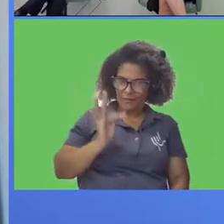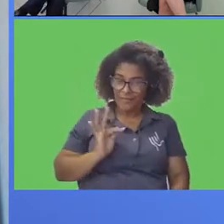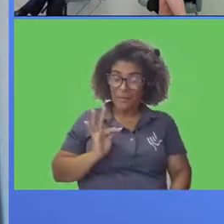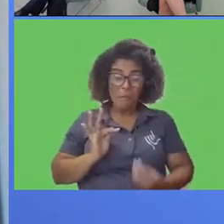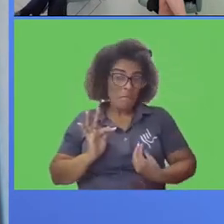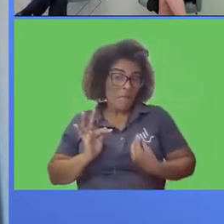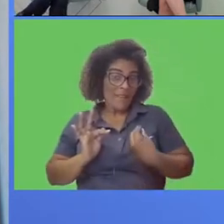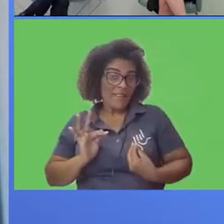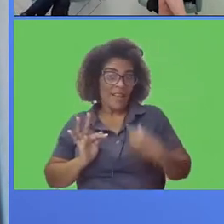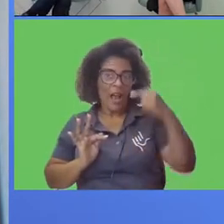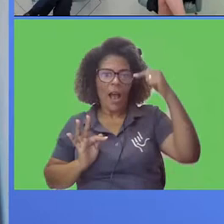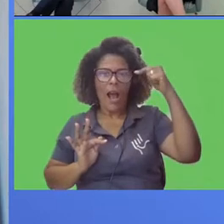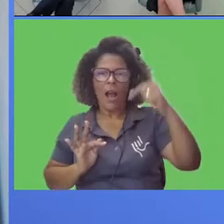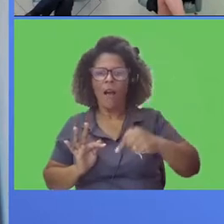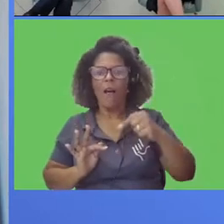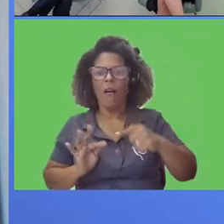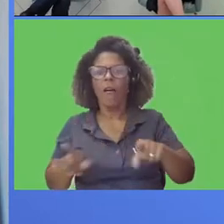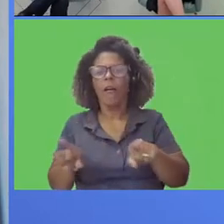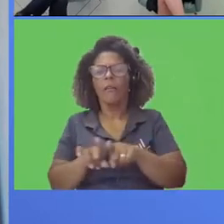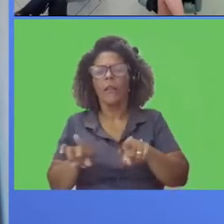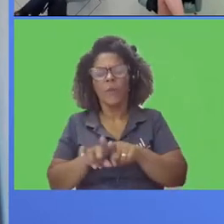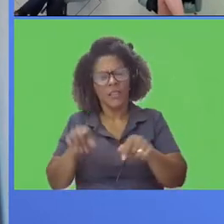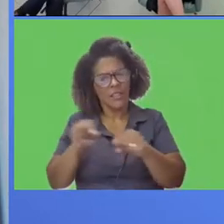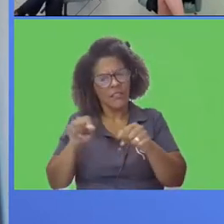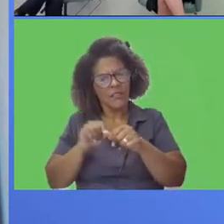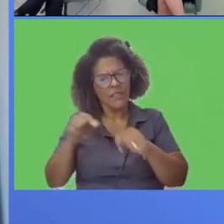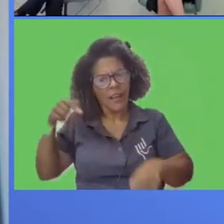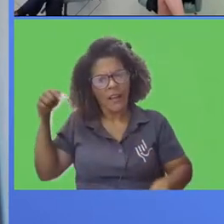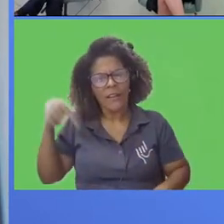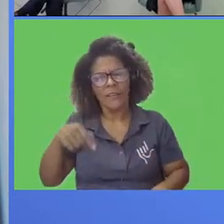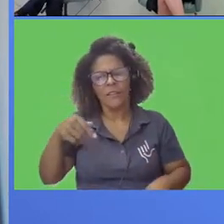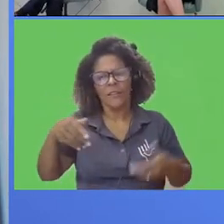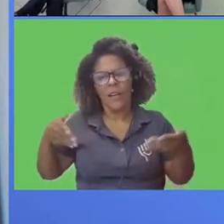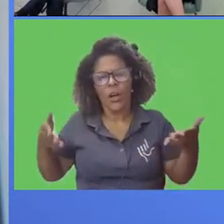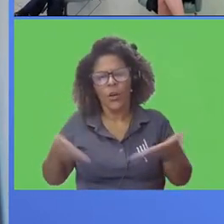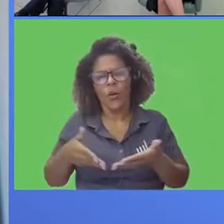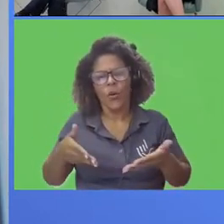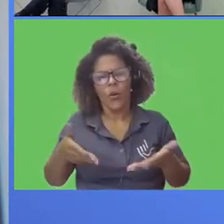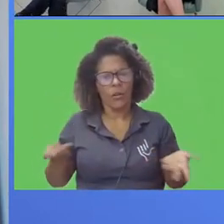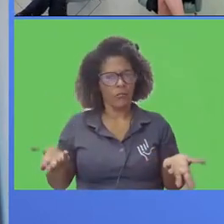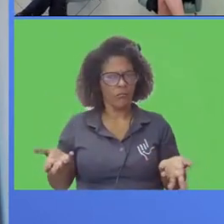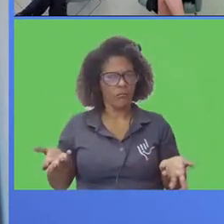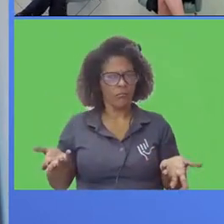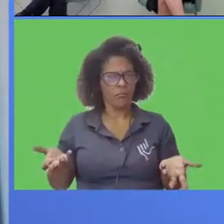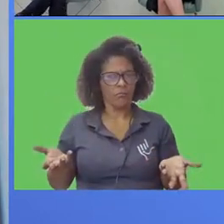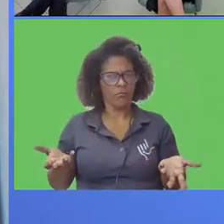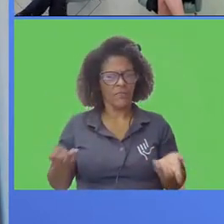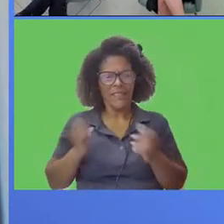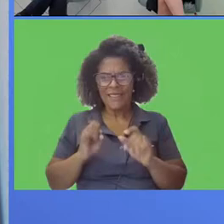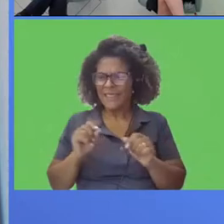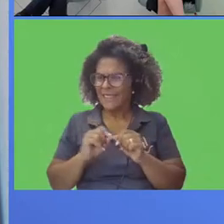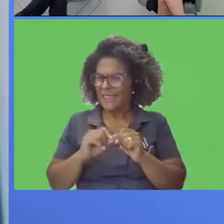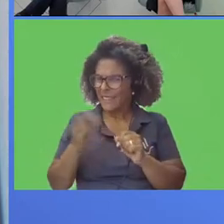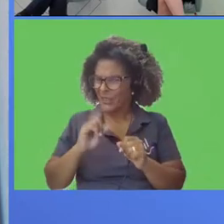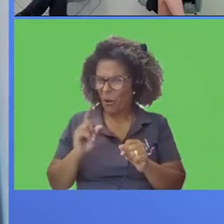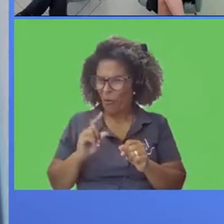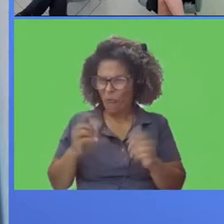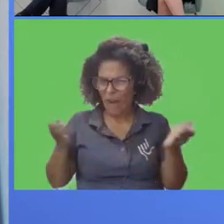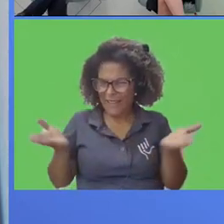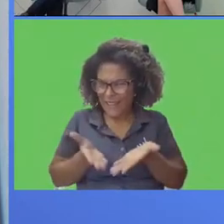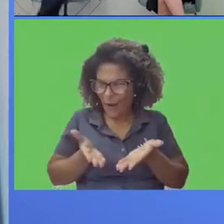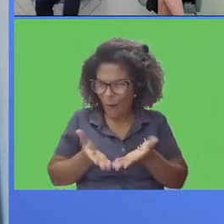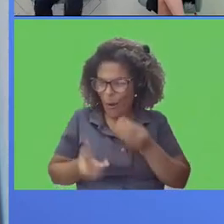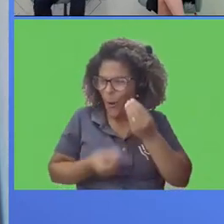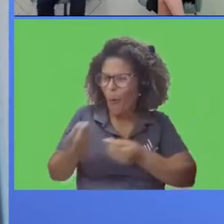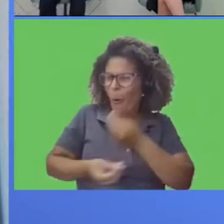presente, porque se não se fazer presente, a gente sequer consegue pensar num futuro. Veja, é meio contraditório, né? Eu